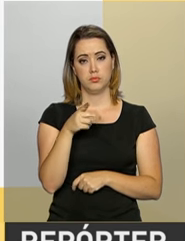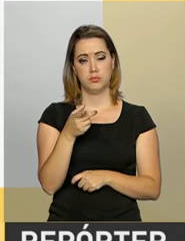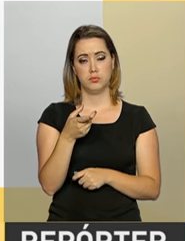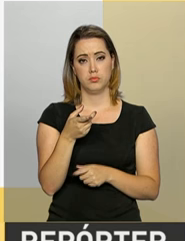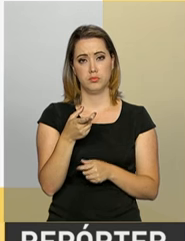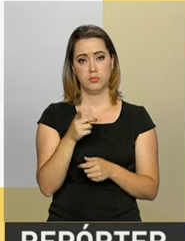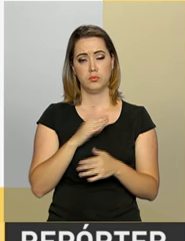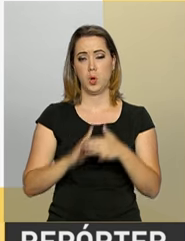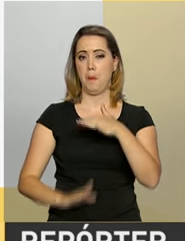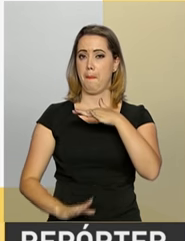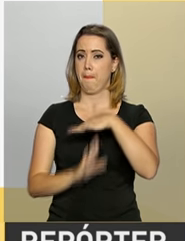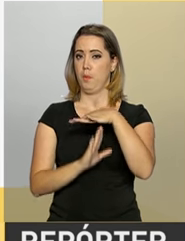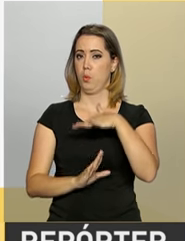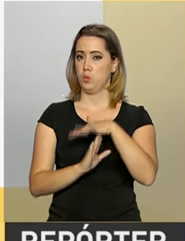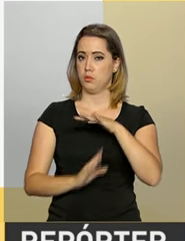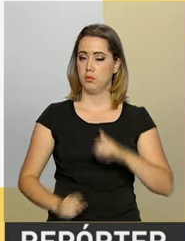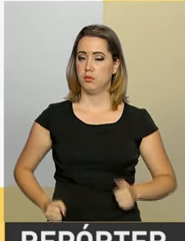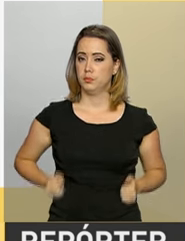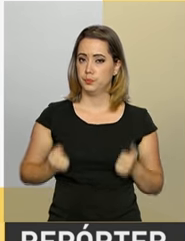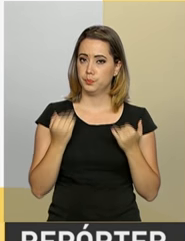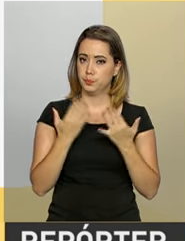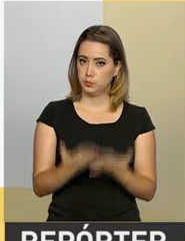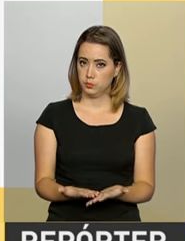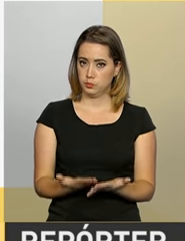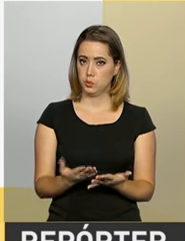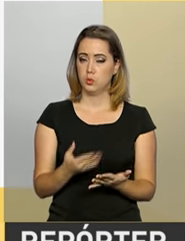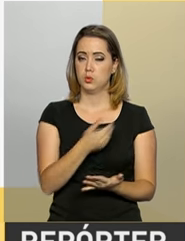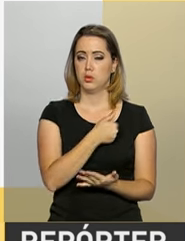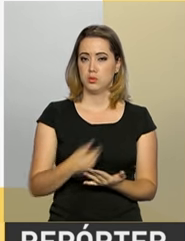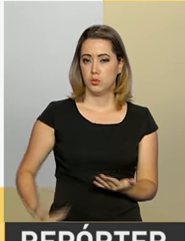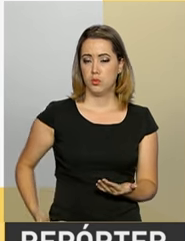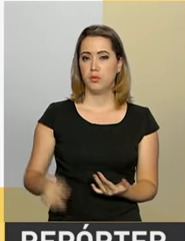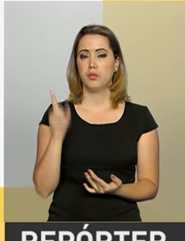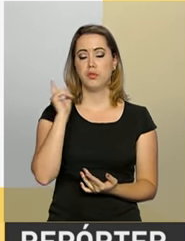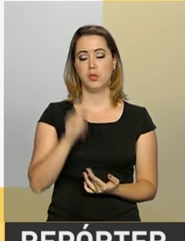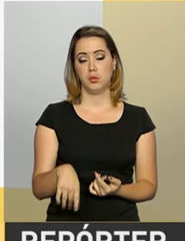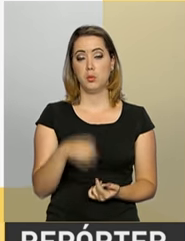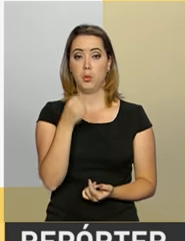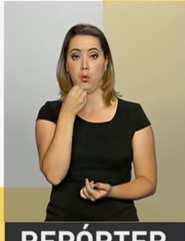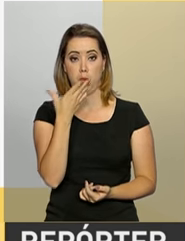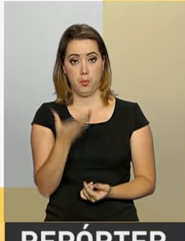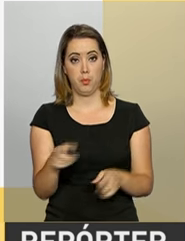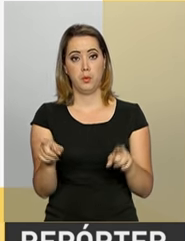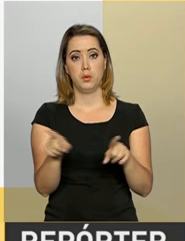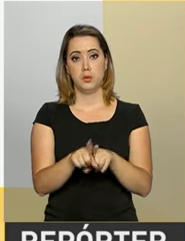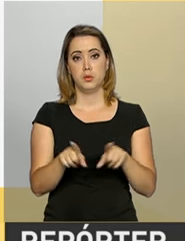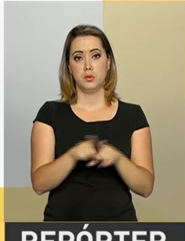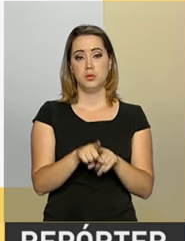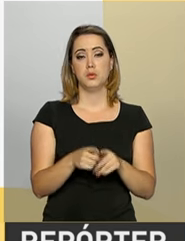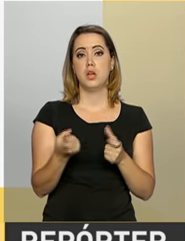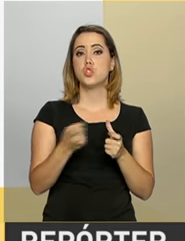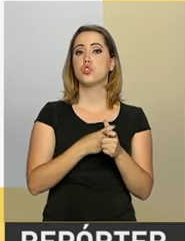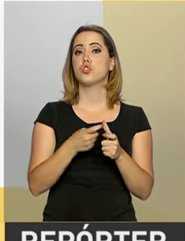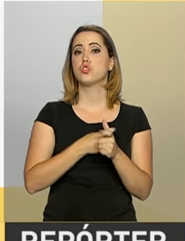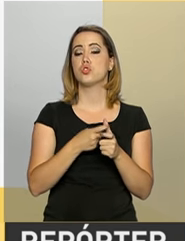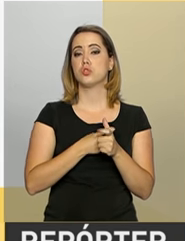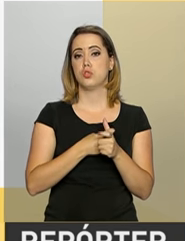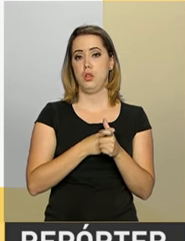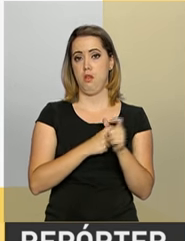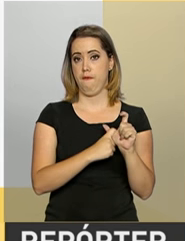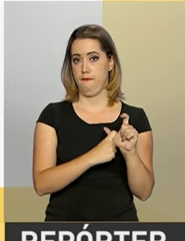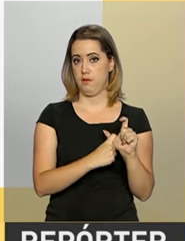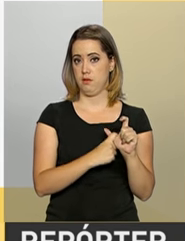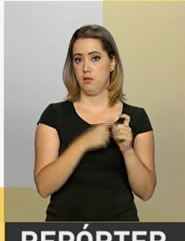da PEC do teto dos gastos e a questão da restruturação da dívida dos Estados com